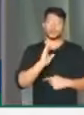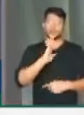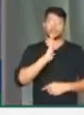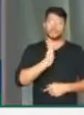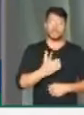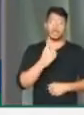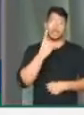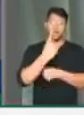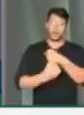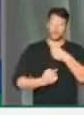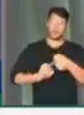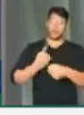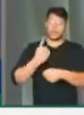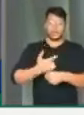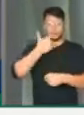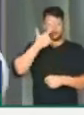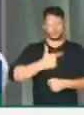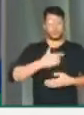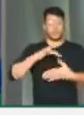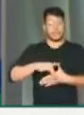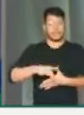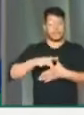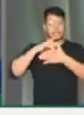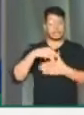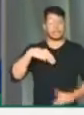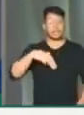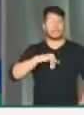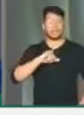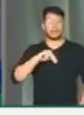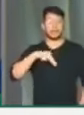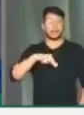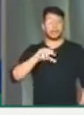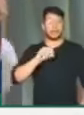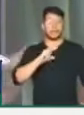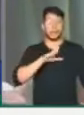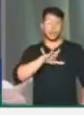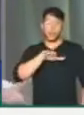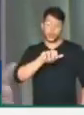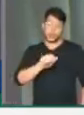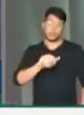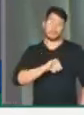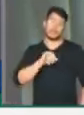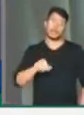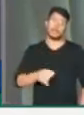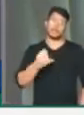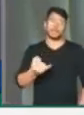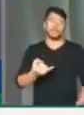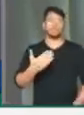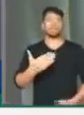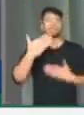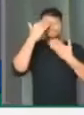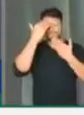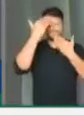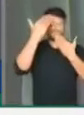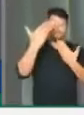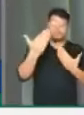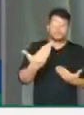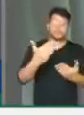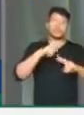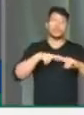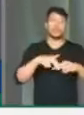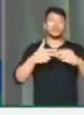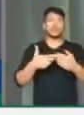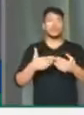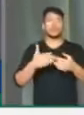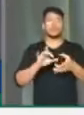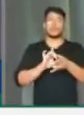da liderança da minoria. Ocupo essa tribuna também para me despedir dessa liderança nesse momento, passar